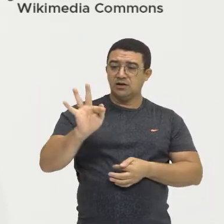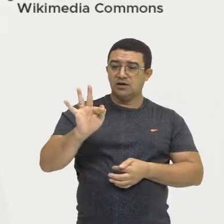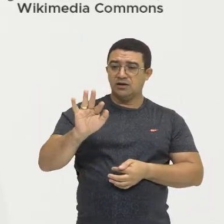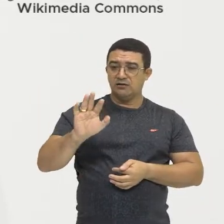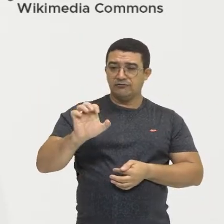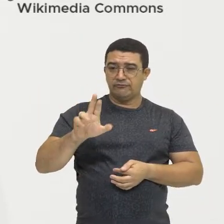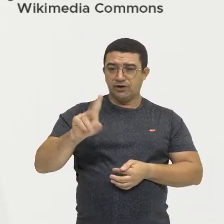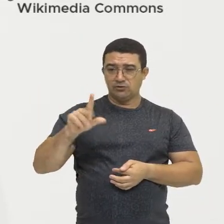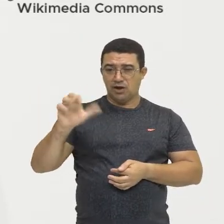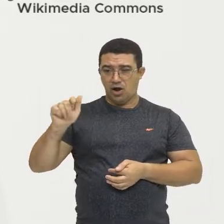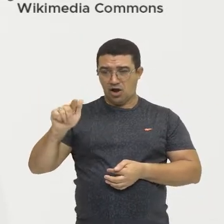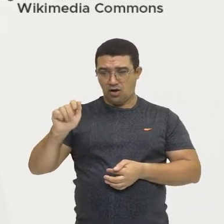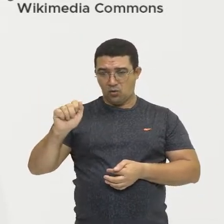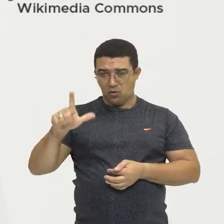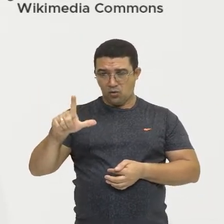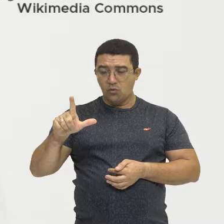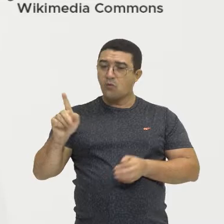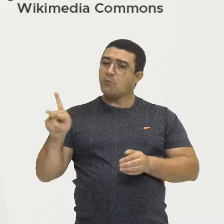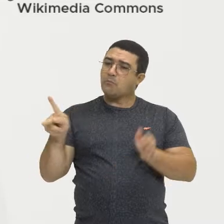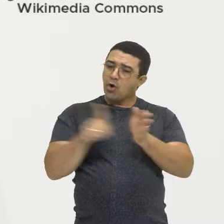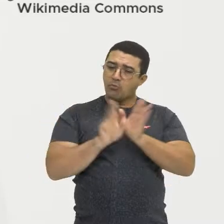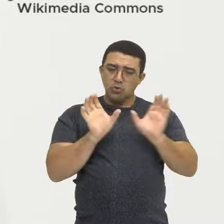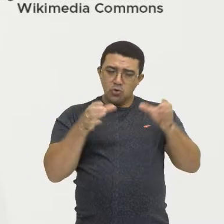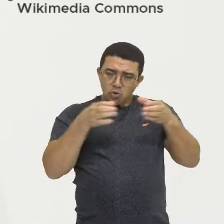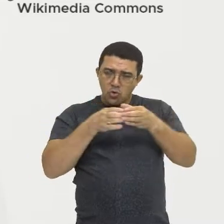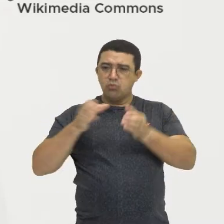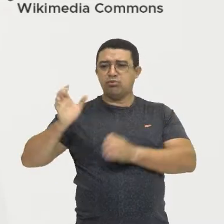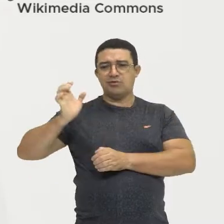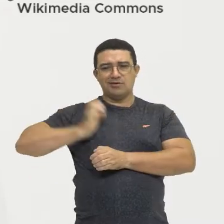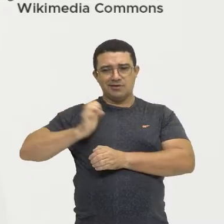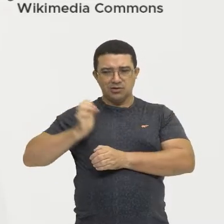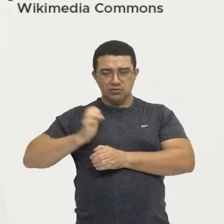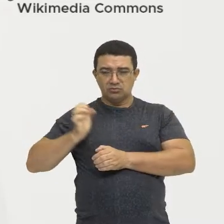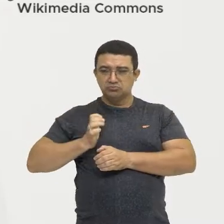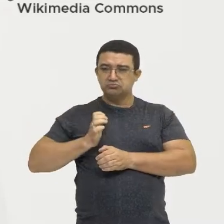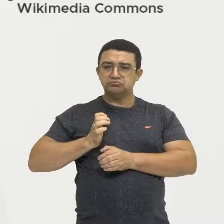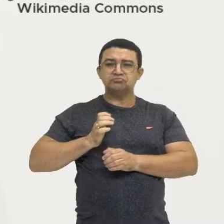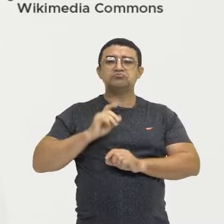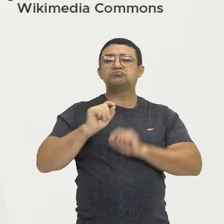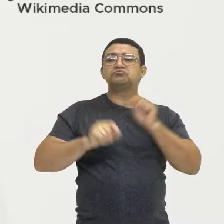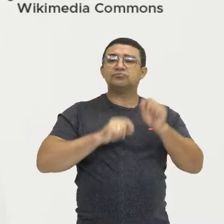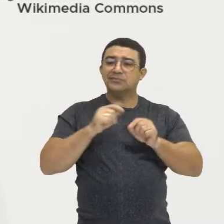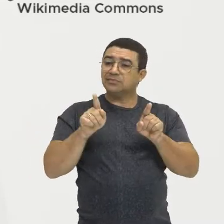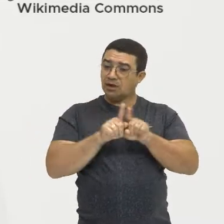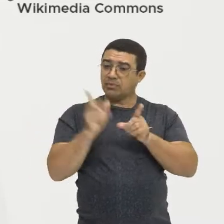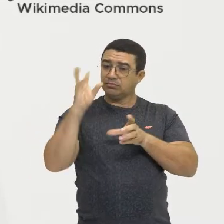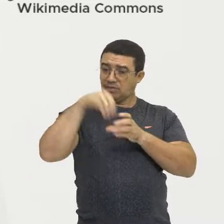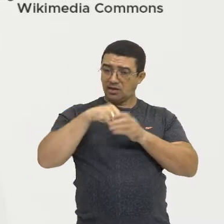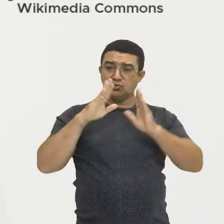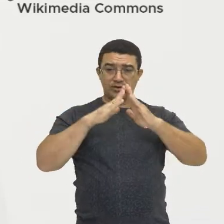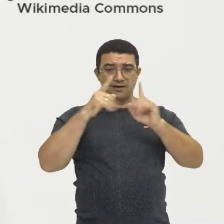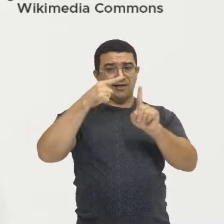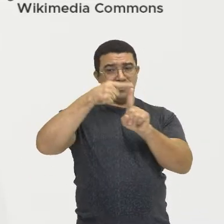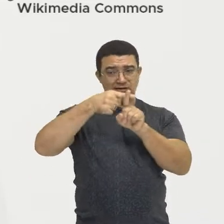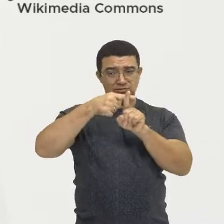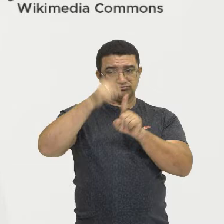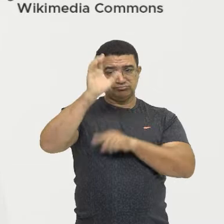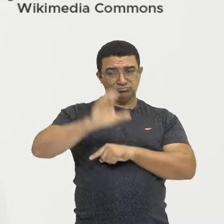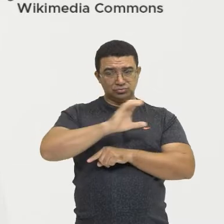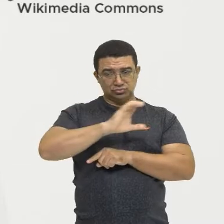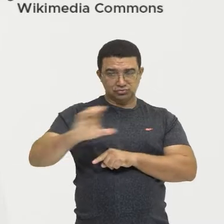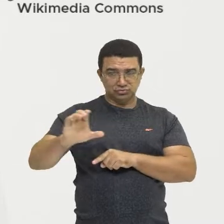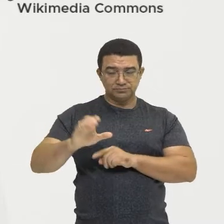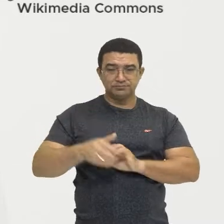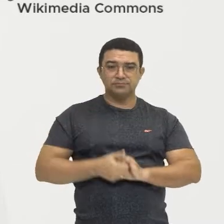nobreza, pertencentes à nobreza, barões, marqueses, etc, etc, quanto da igreja, pertencente ao clero,